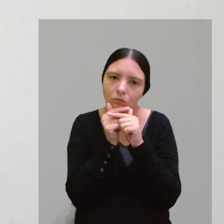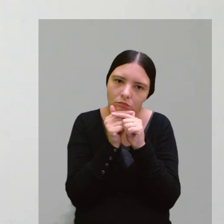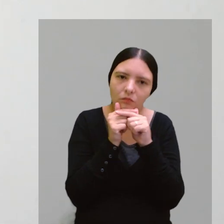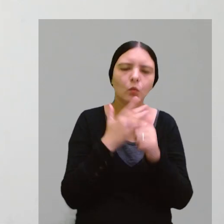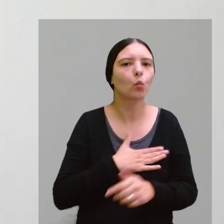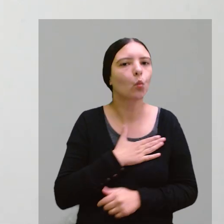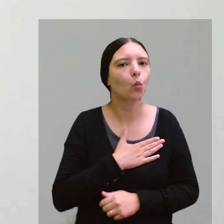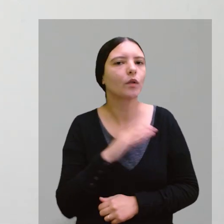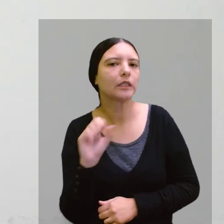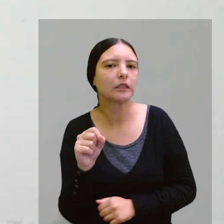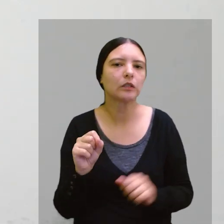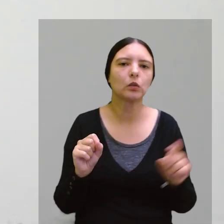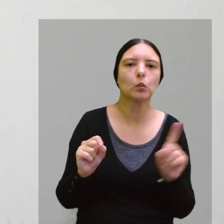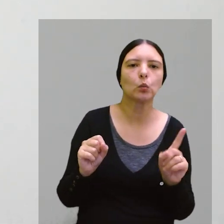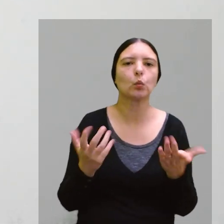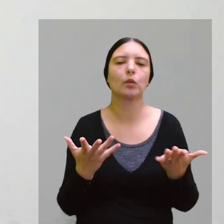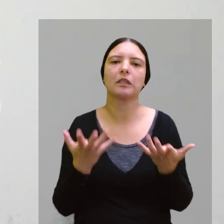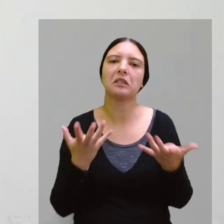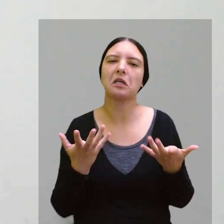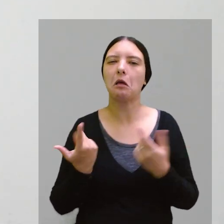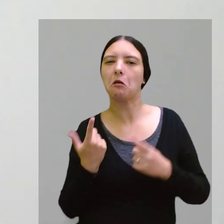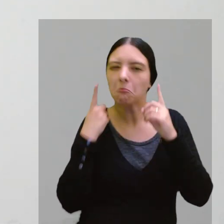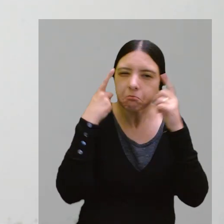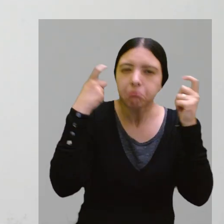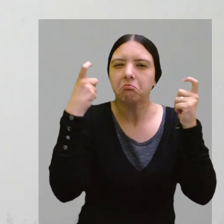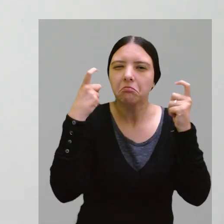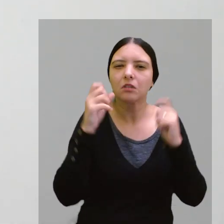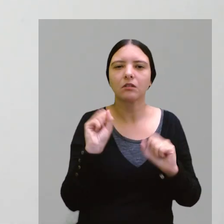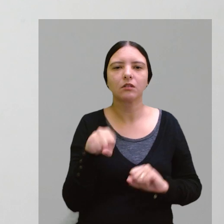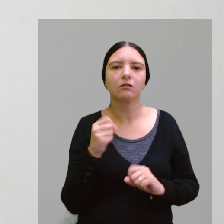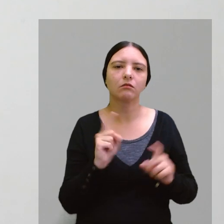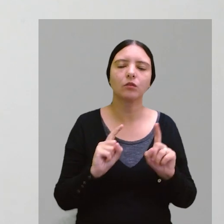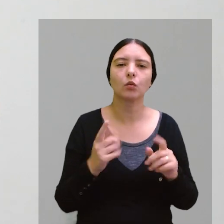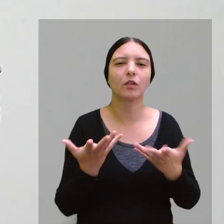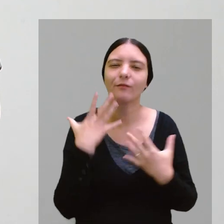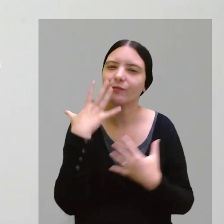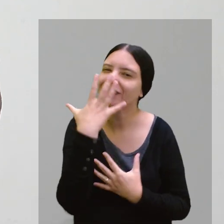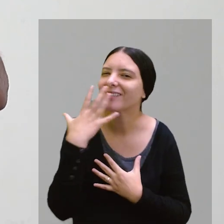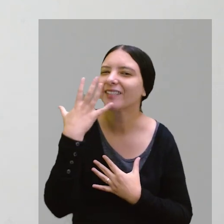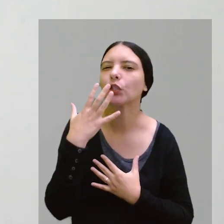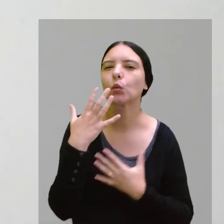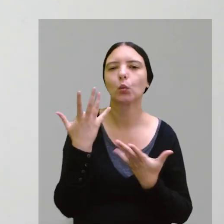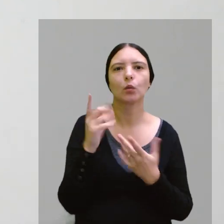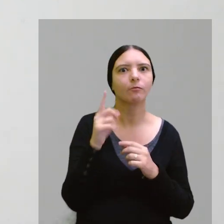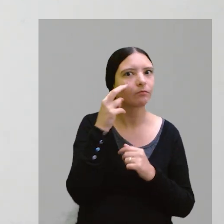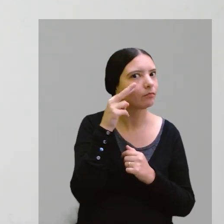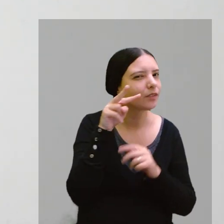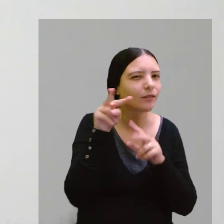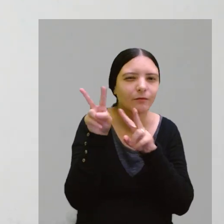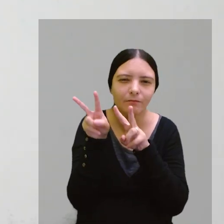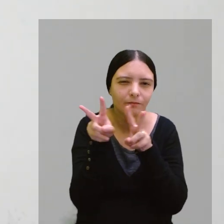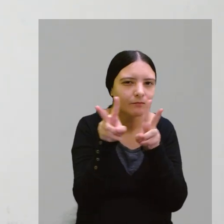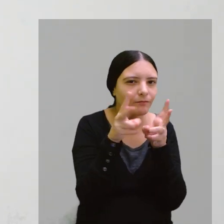gosta de você, não gosta de você, se ela está querendo te agredir ou não está querendo agredir, ou se ela está apaixonada por você. Pelo olhar,